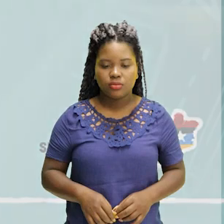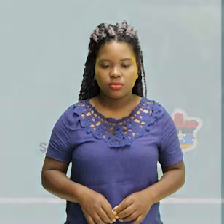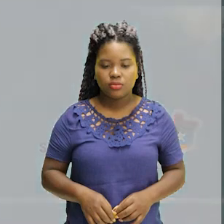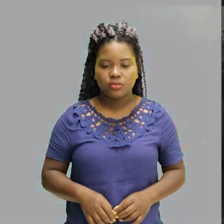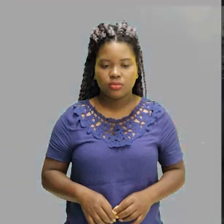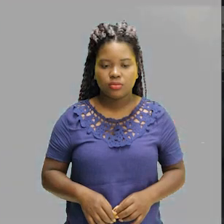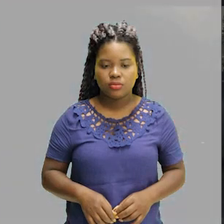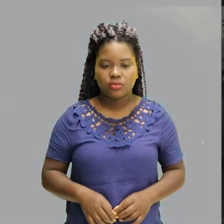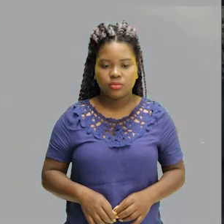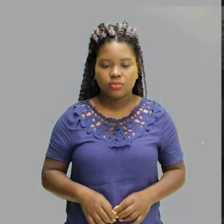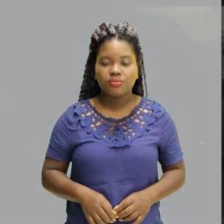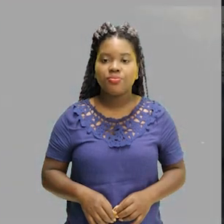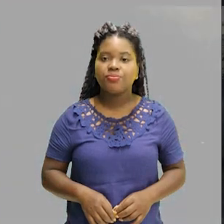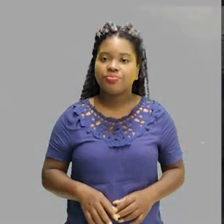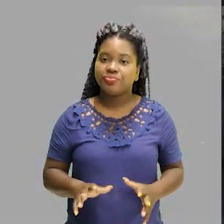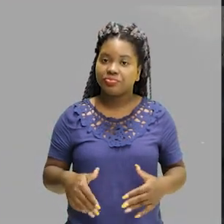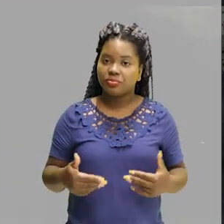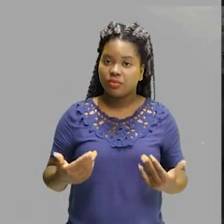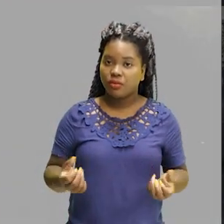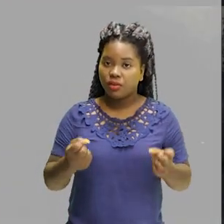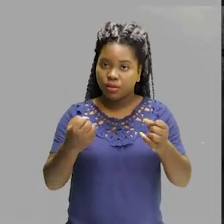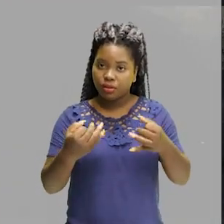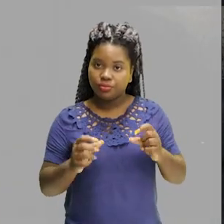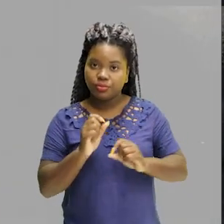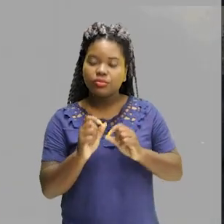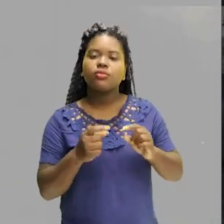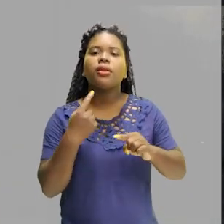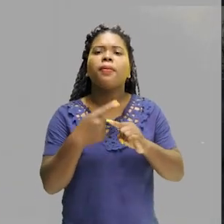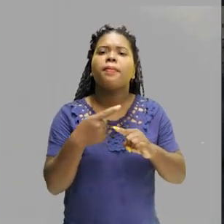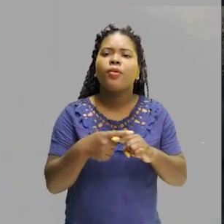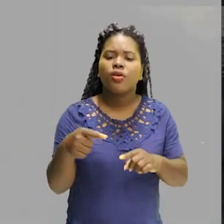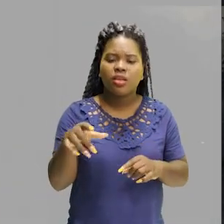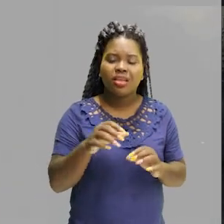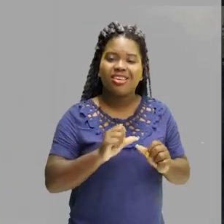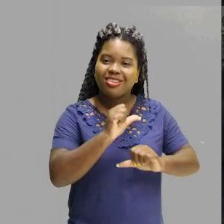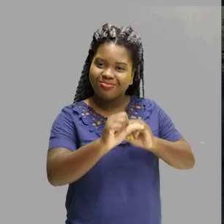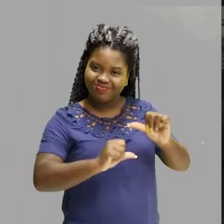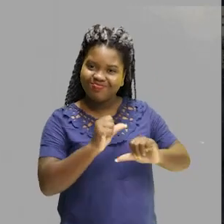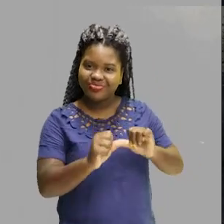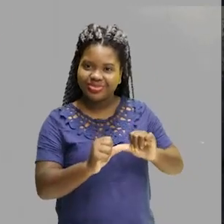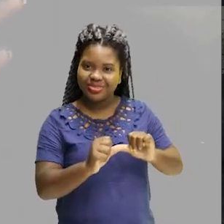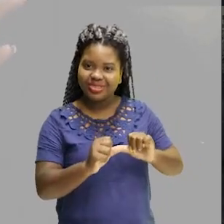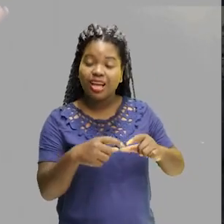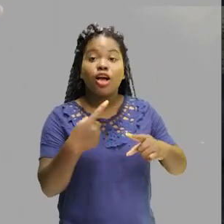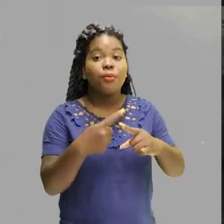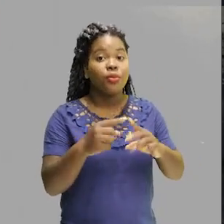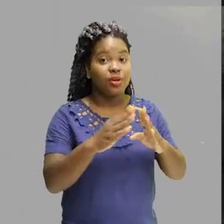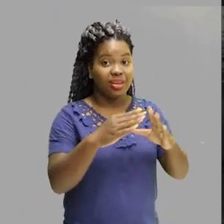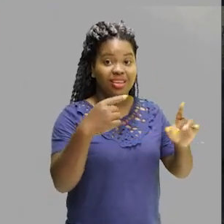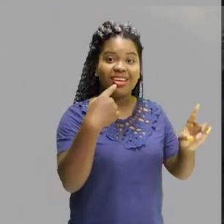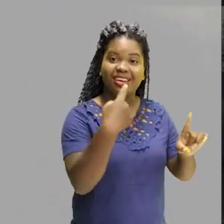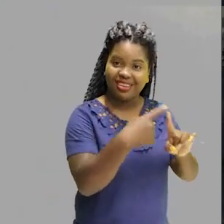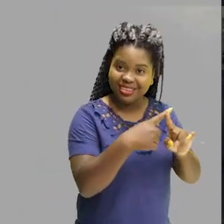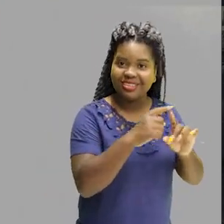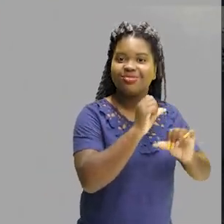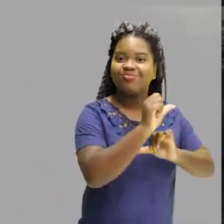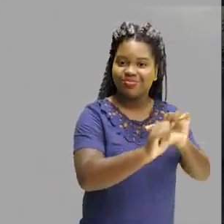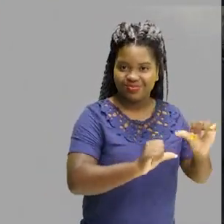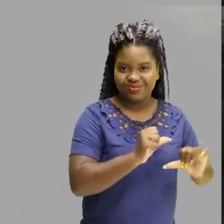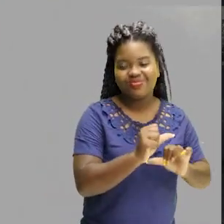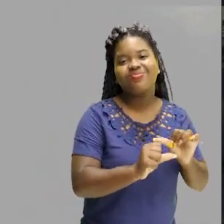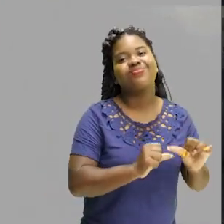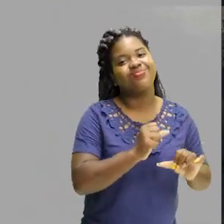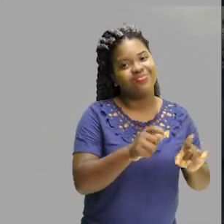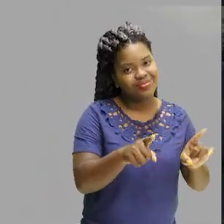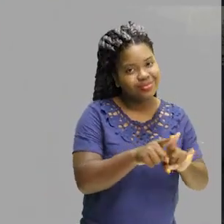favor da língua vernácula. Então, aqui, por que o cenário muda? Porque a igreja também perde força, tá? A gente tem um cenário, gente, tudo o que